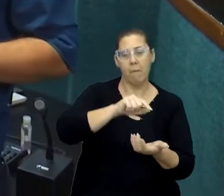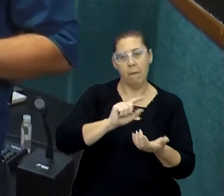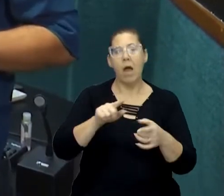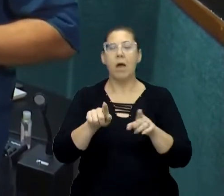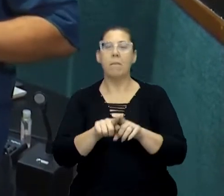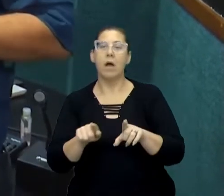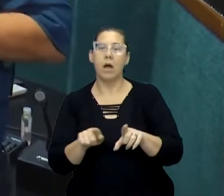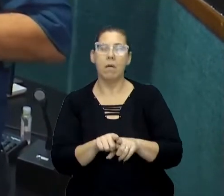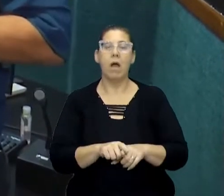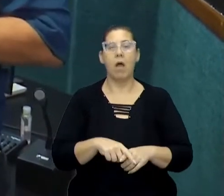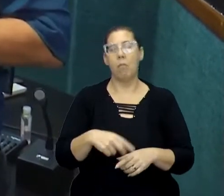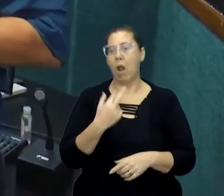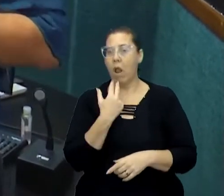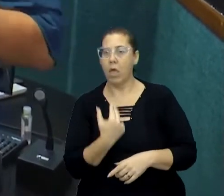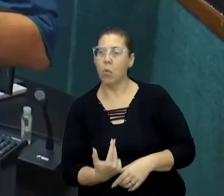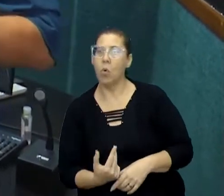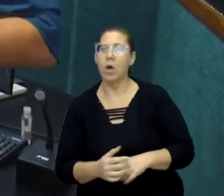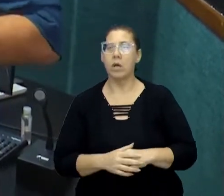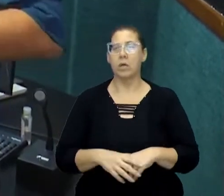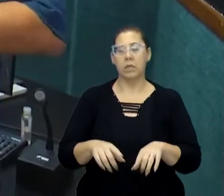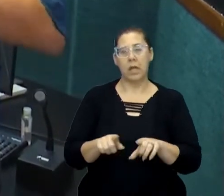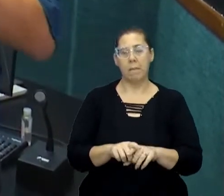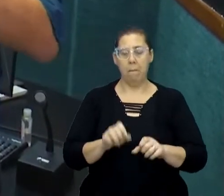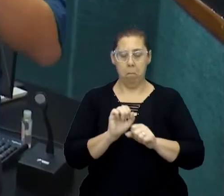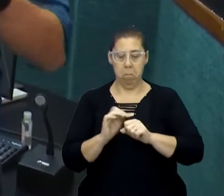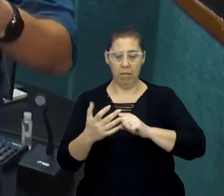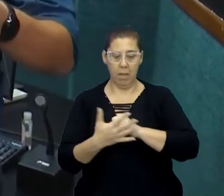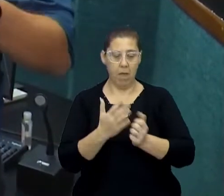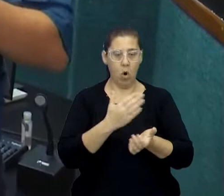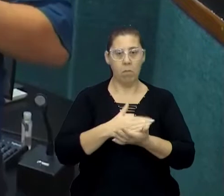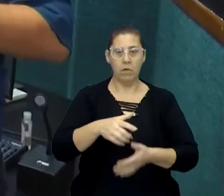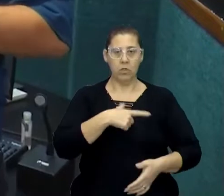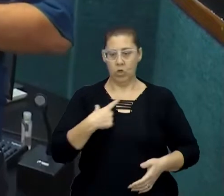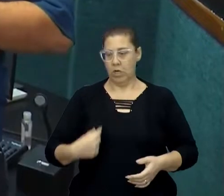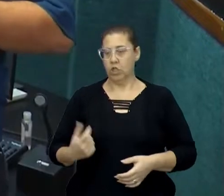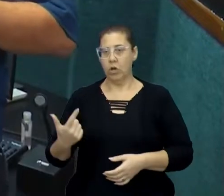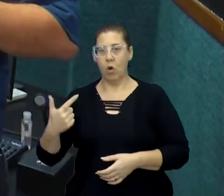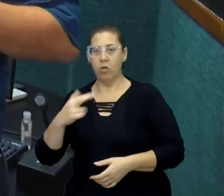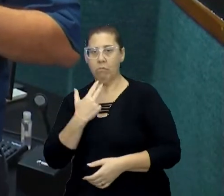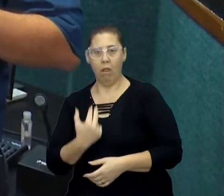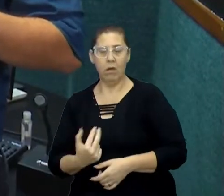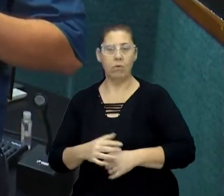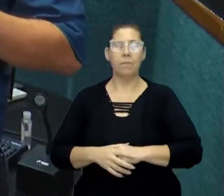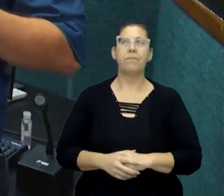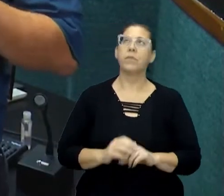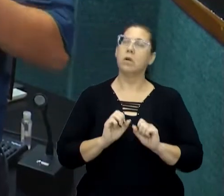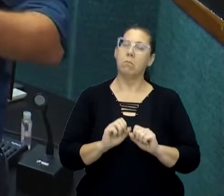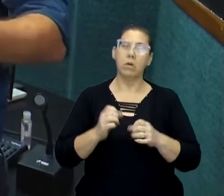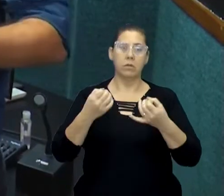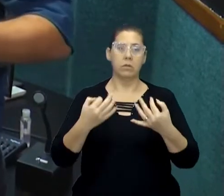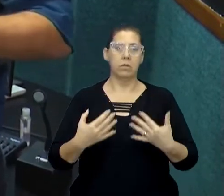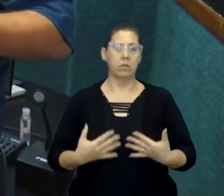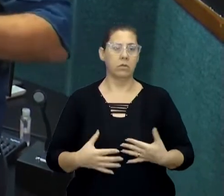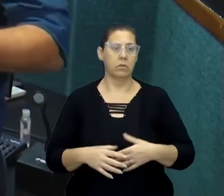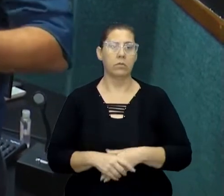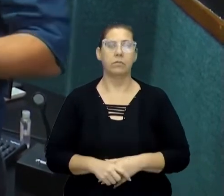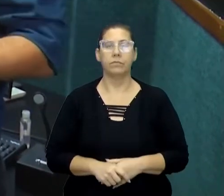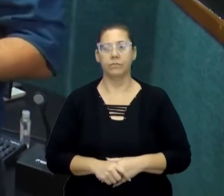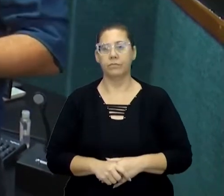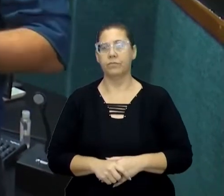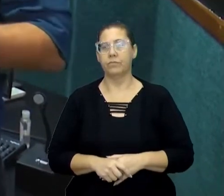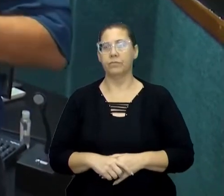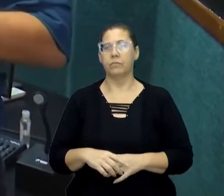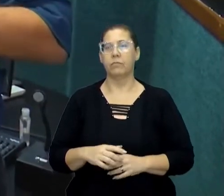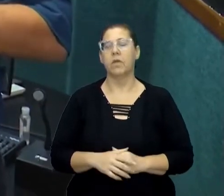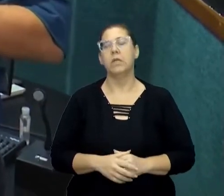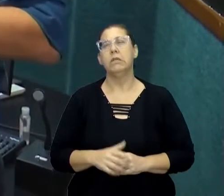que são tratados no idioma, a gente fala da pandemia, que começou na China, outro idioma, a gente podia falar do conflito entre Ucrânia e Rússia,